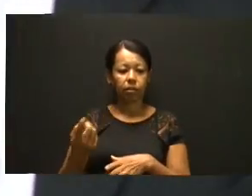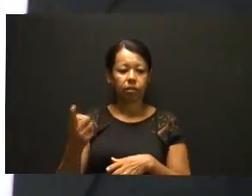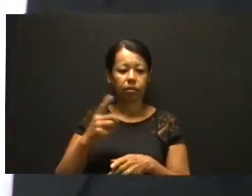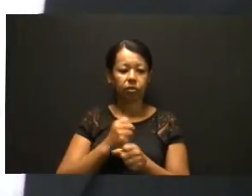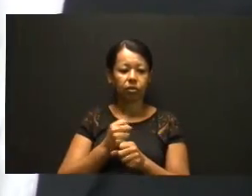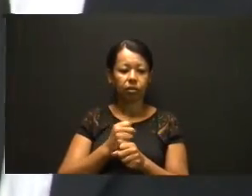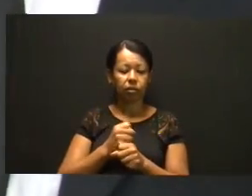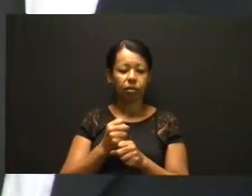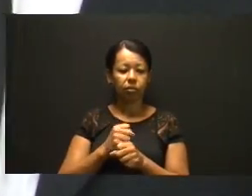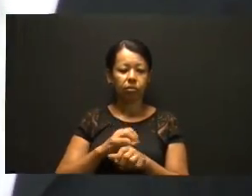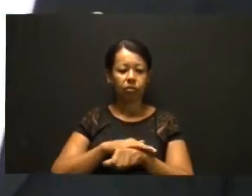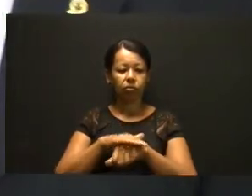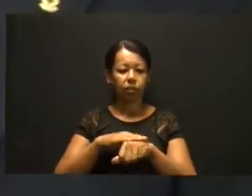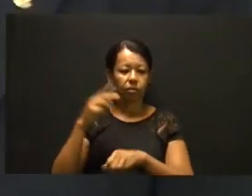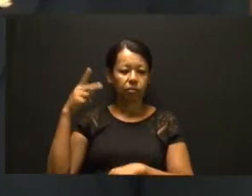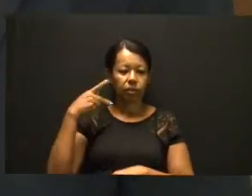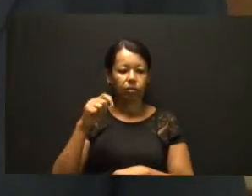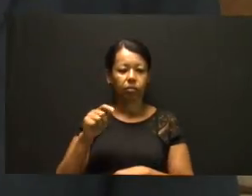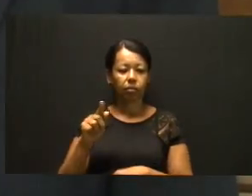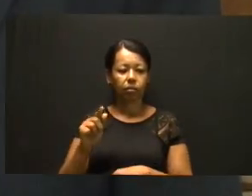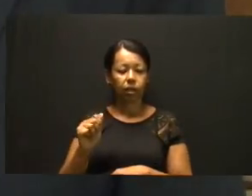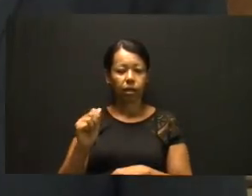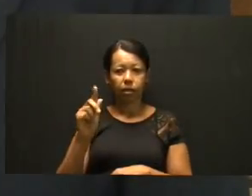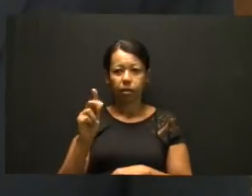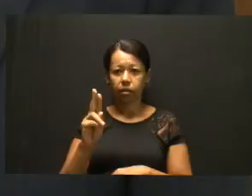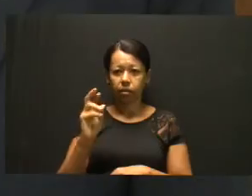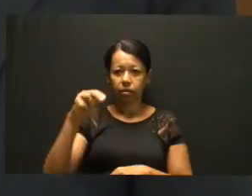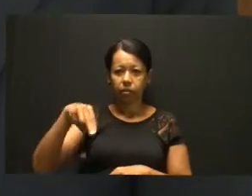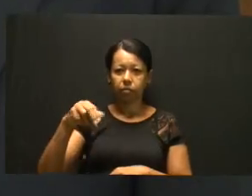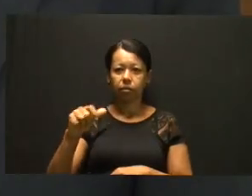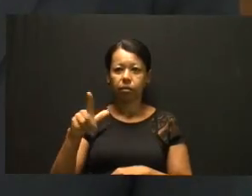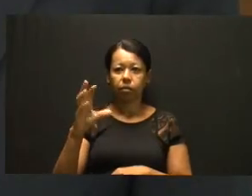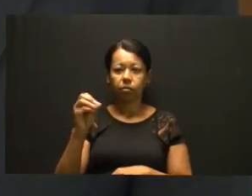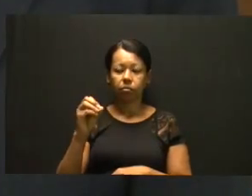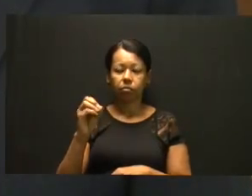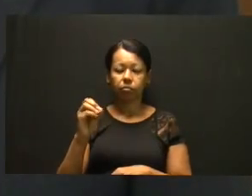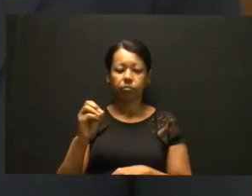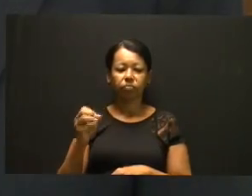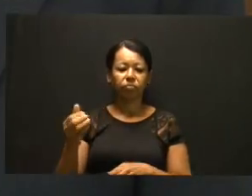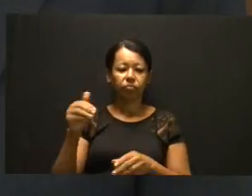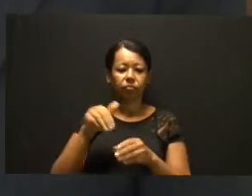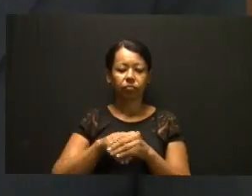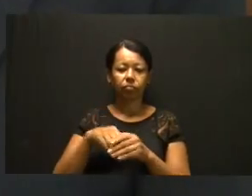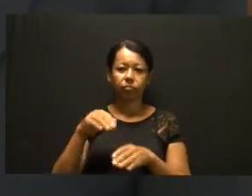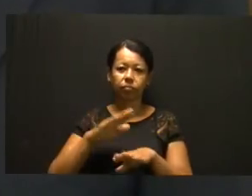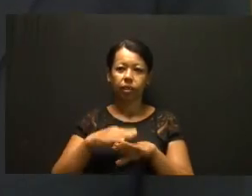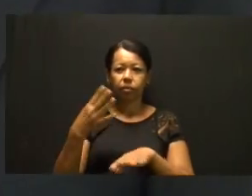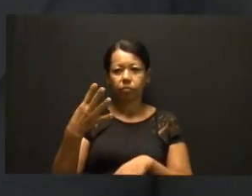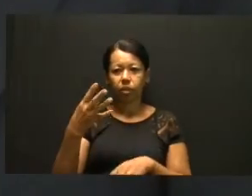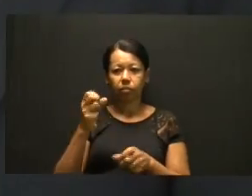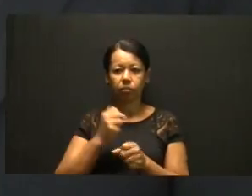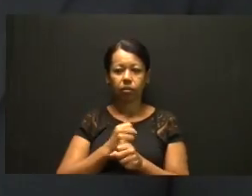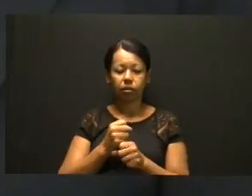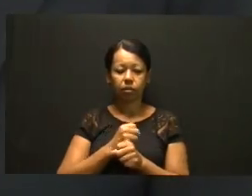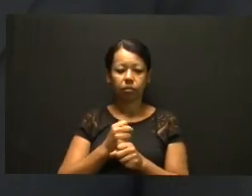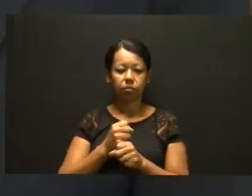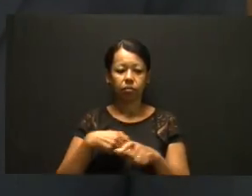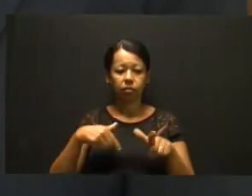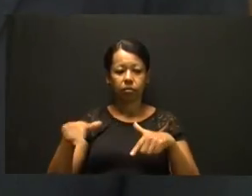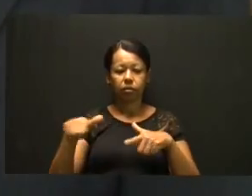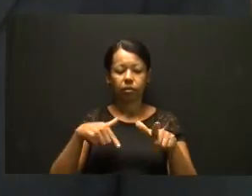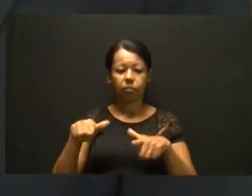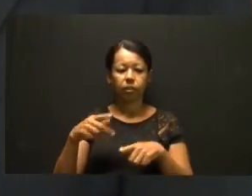ano que eu converso com o vereador Agnaldo Araújo, reeleito para mais 4 anos de mandato. Vereador, os